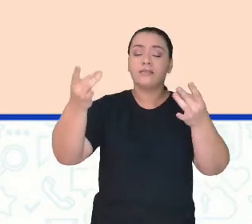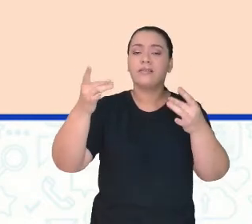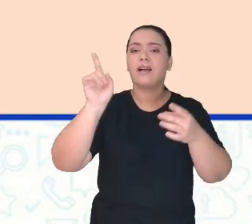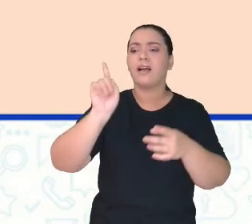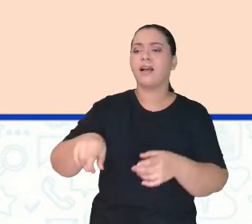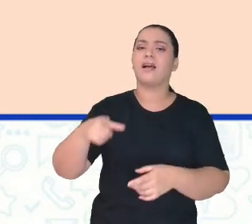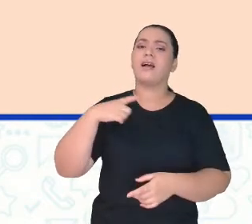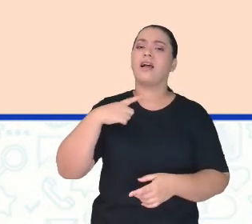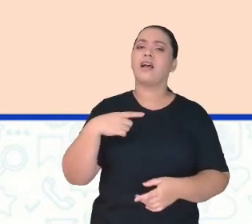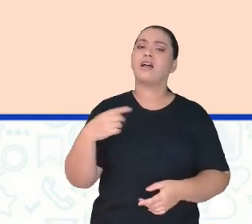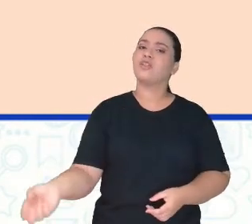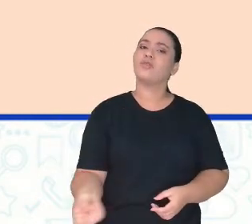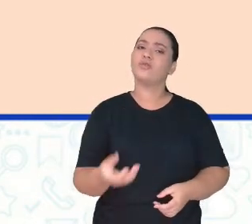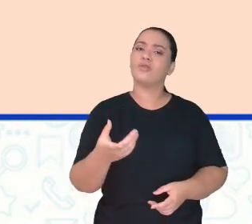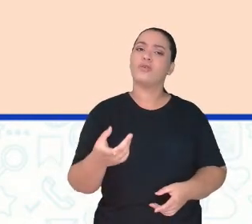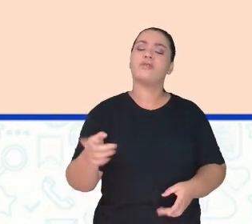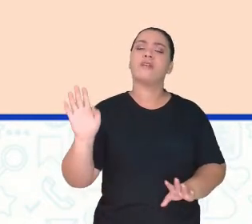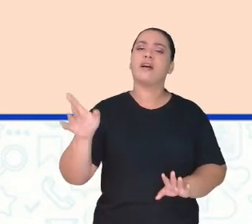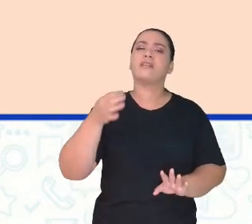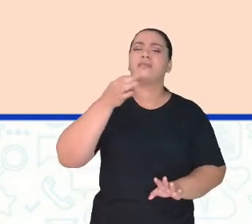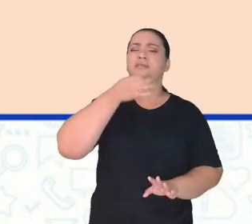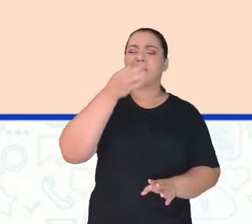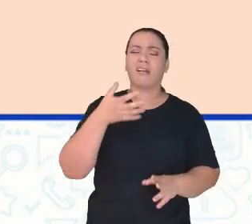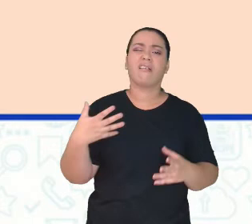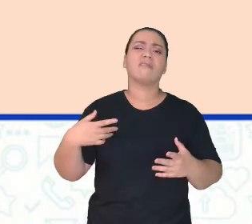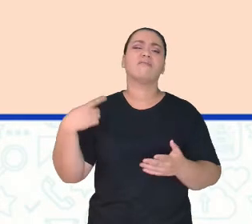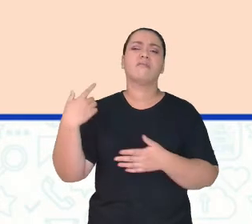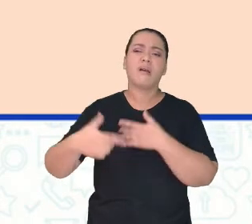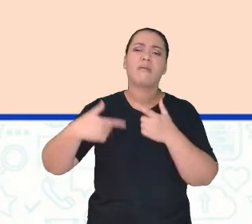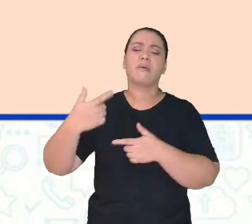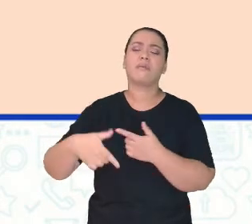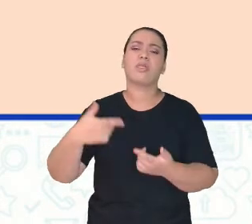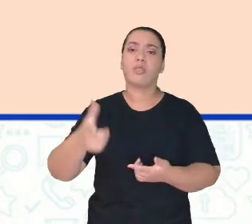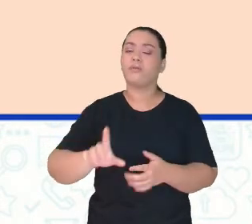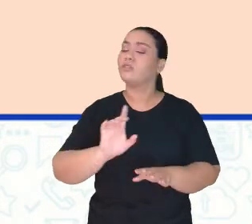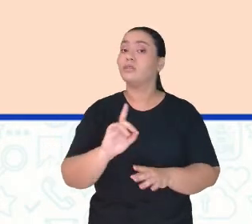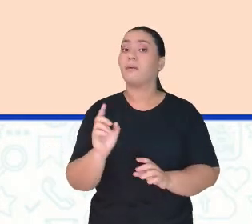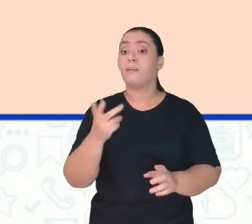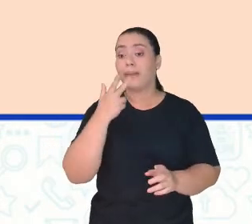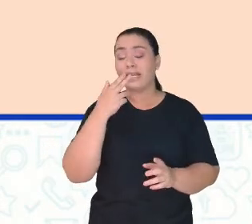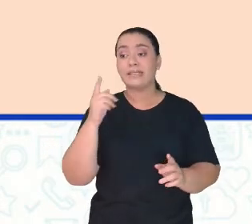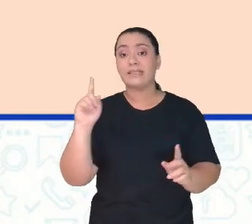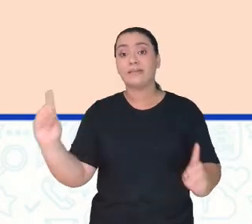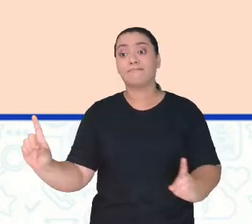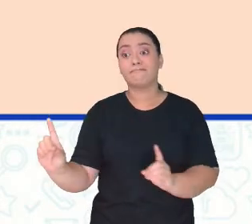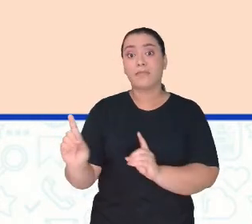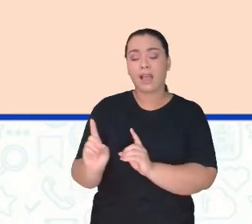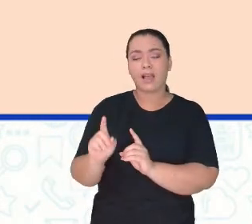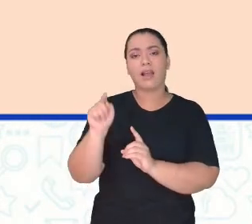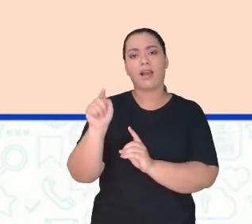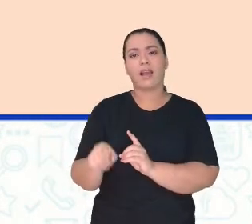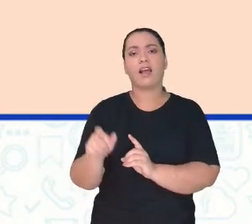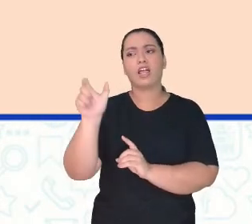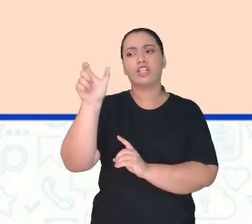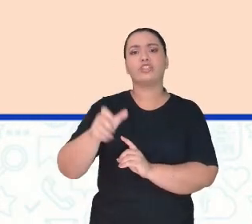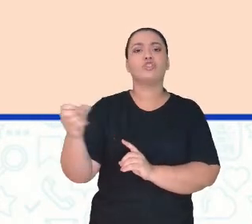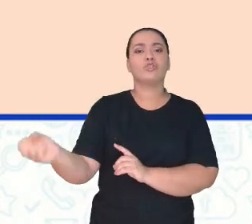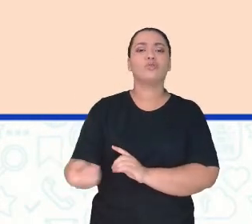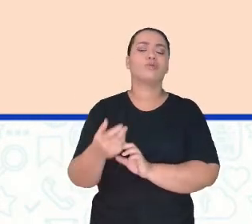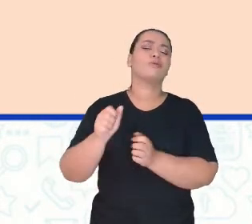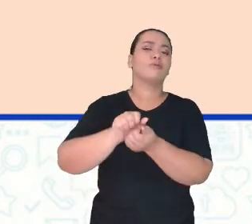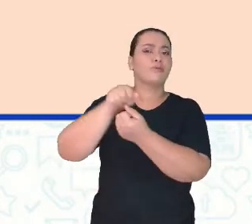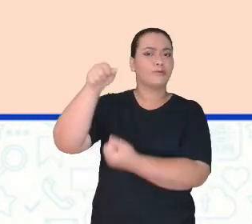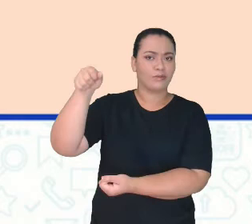uma nova roupagem a um discurso já batido, né? Torna um pouco mais, aproxima da população